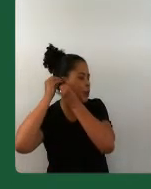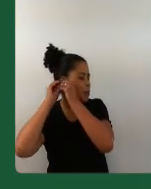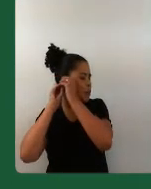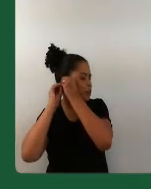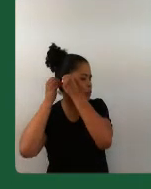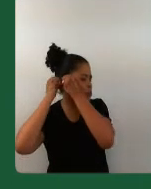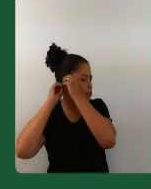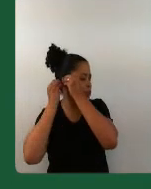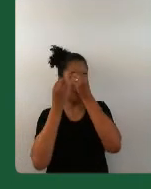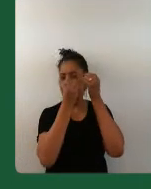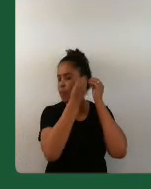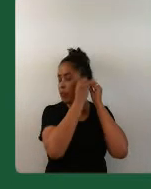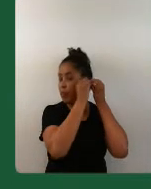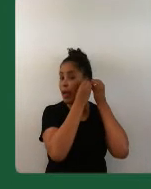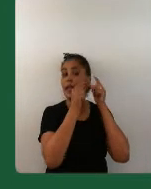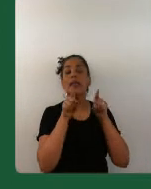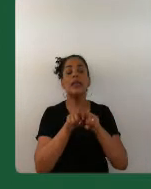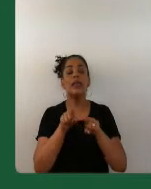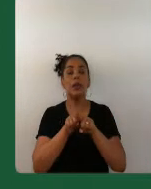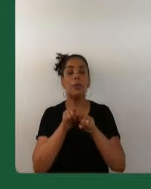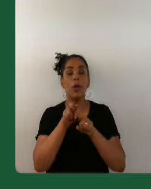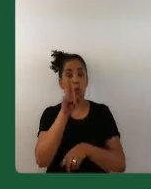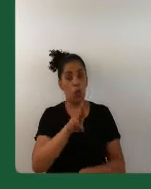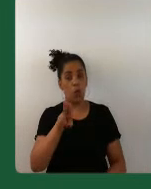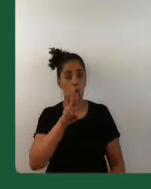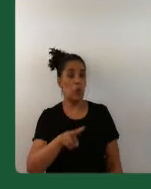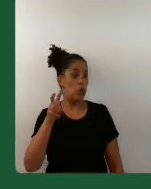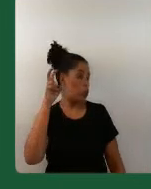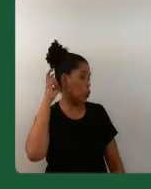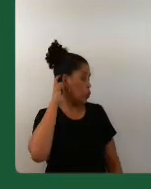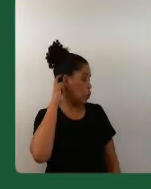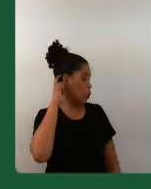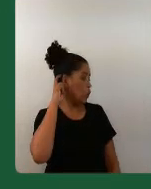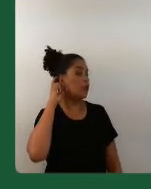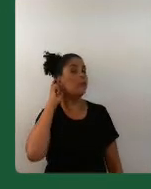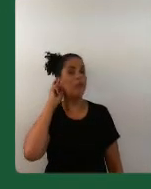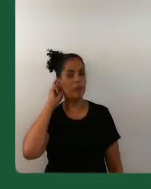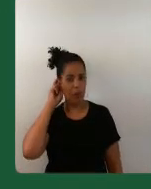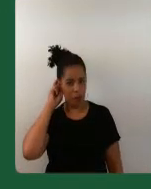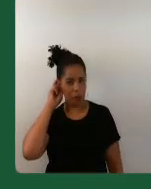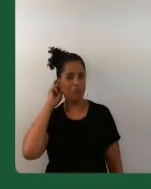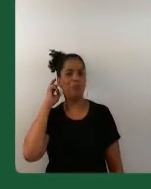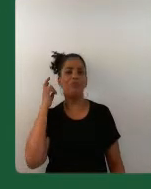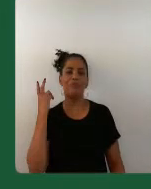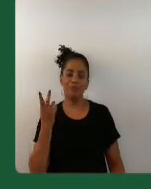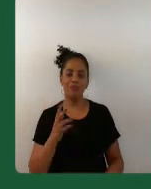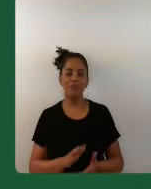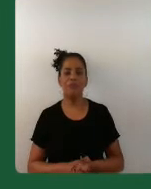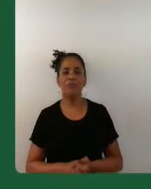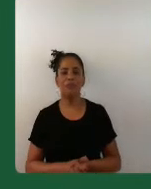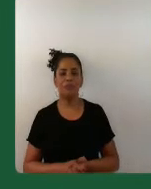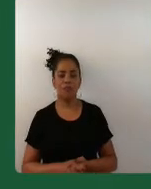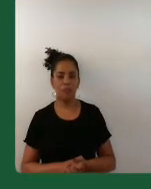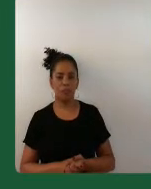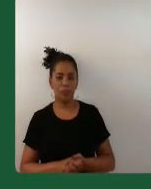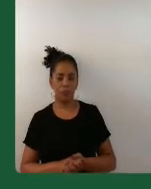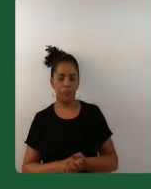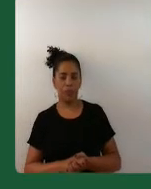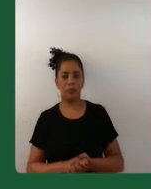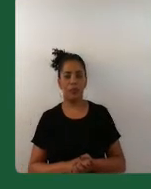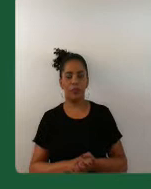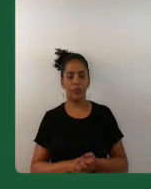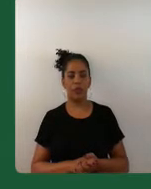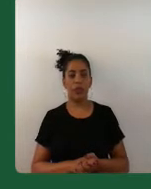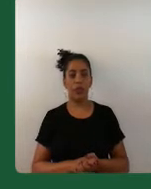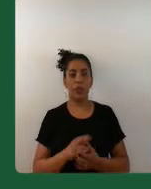reabilitação auditiva feita por aparelhos de ancoragem óssea na região temporal